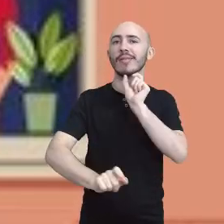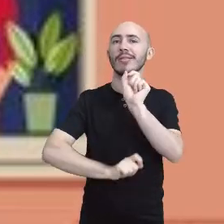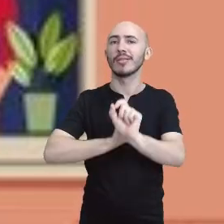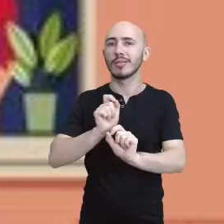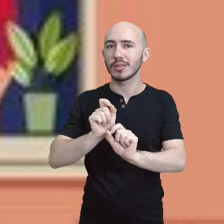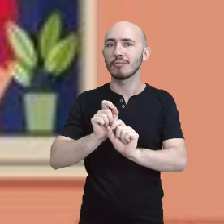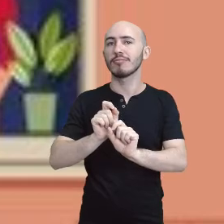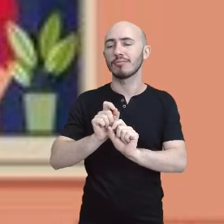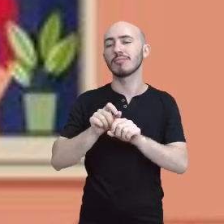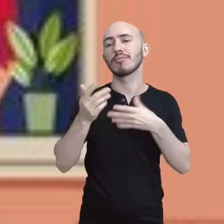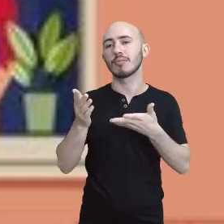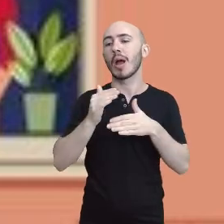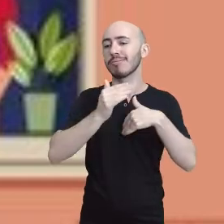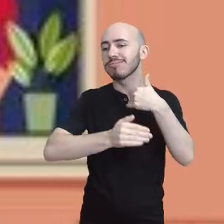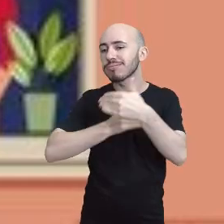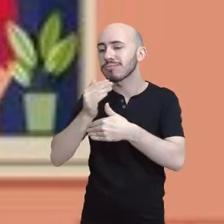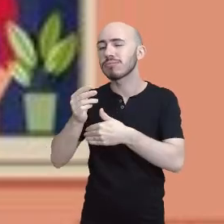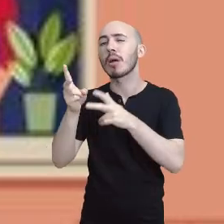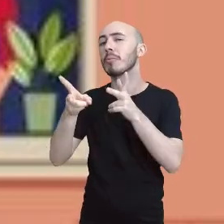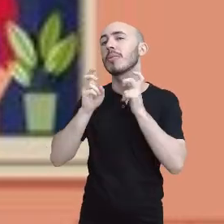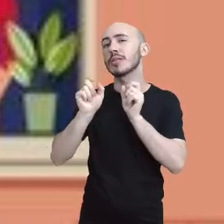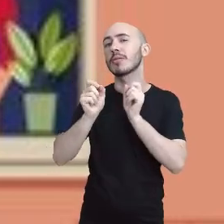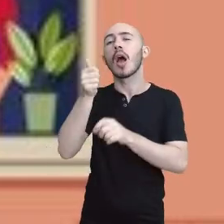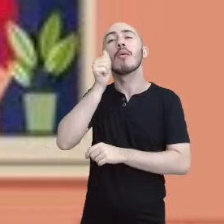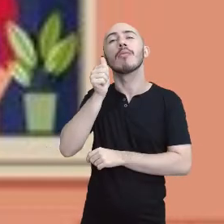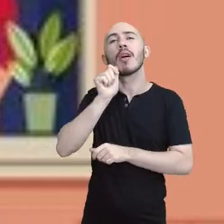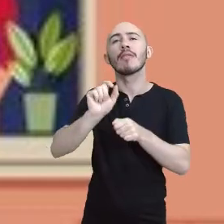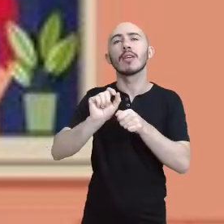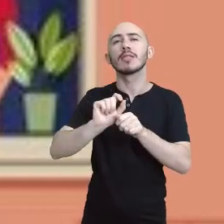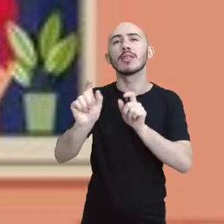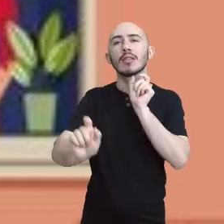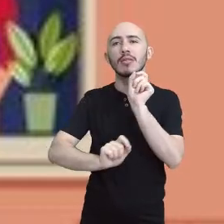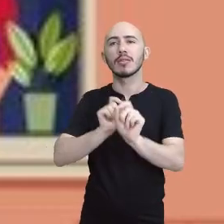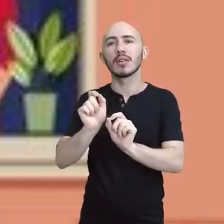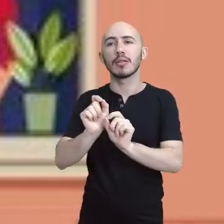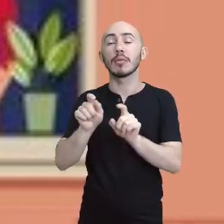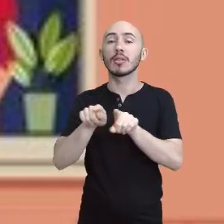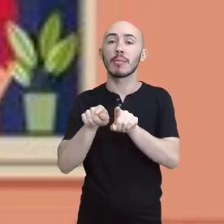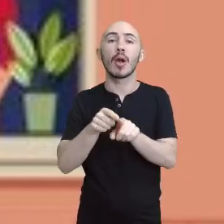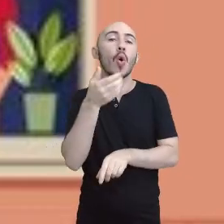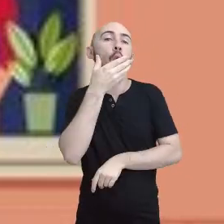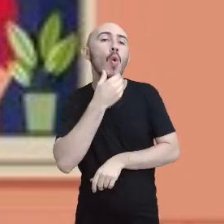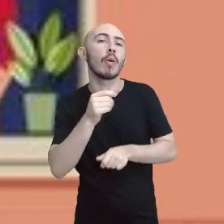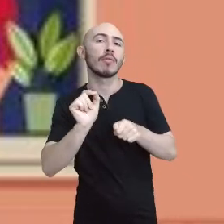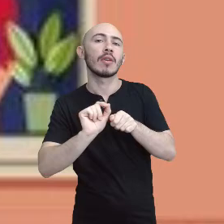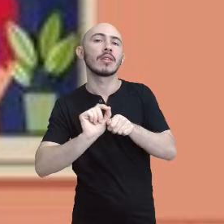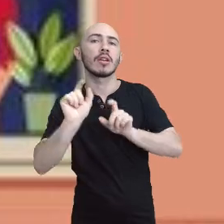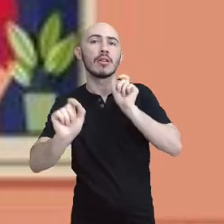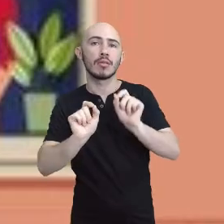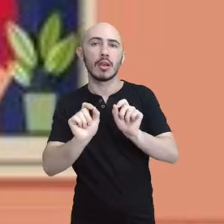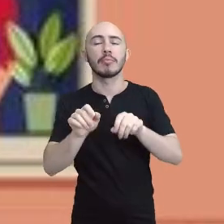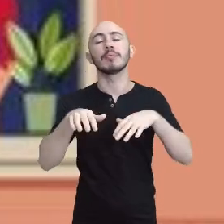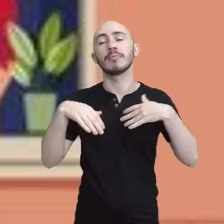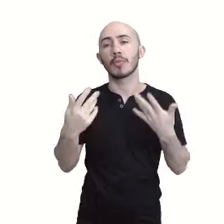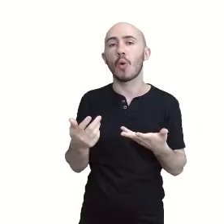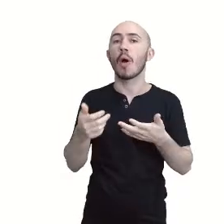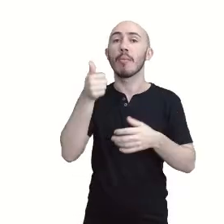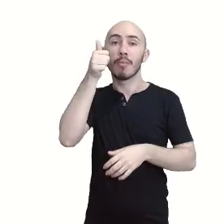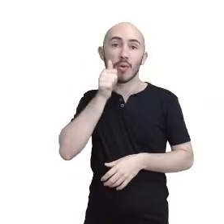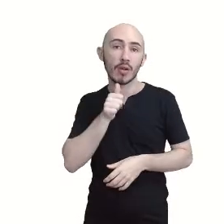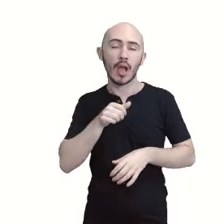e consolidar etapas. O que é que essa moça está fazendo? O que é que esse rapaz está fazendo? Ela está praticando yoga, ele